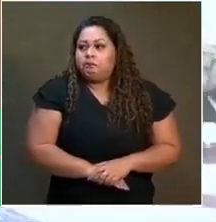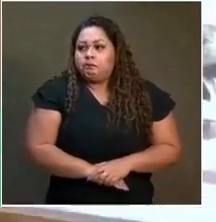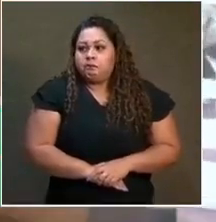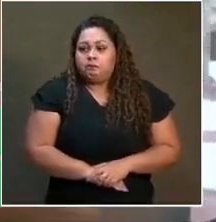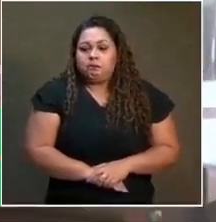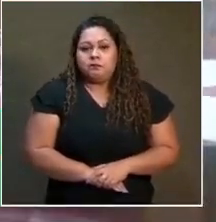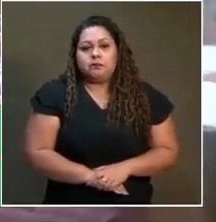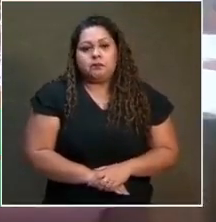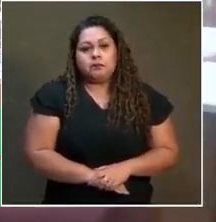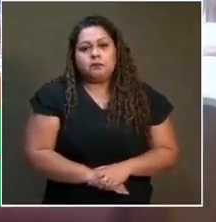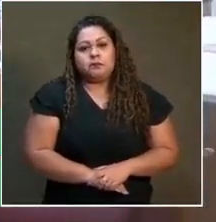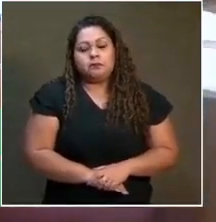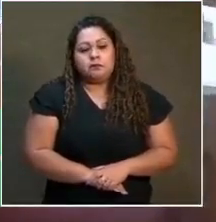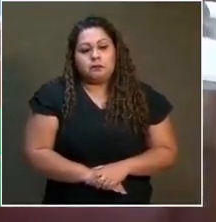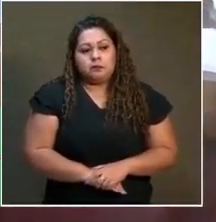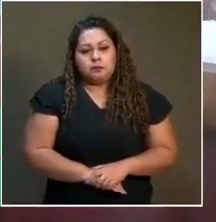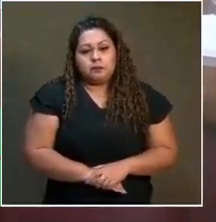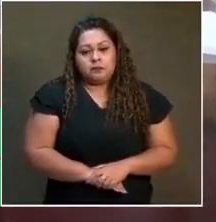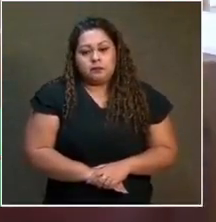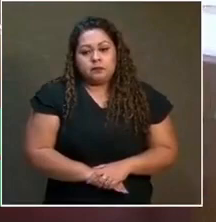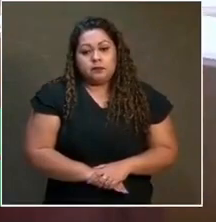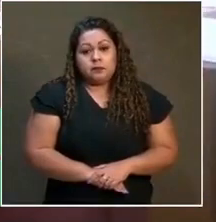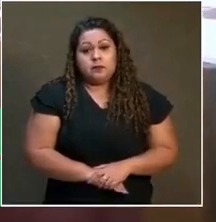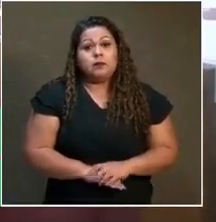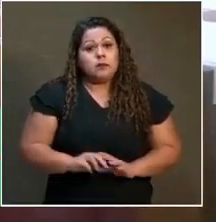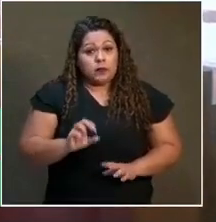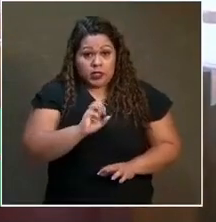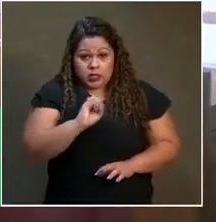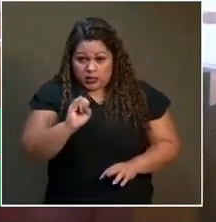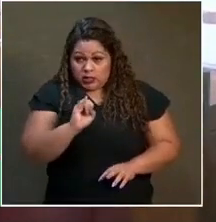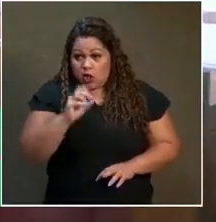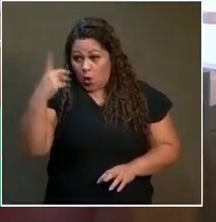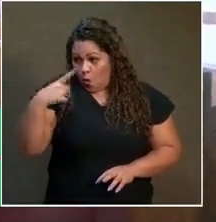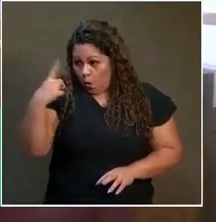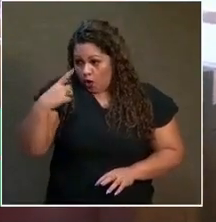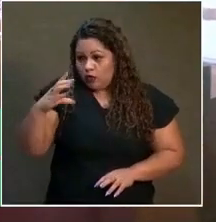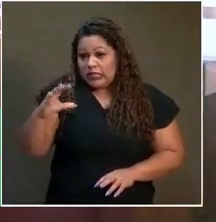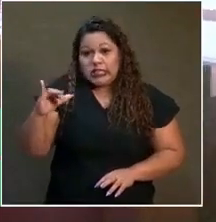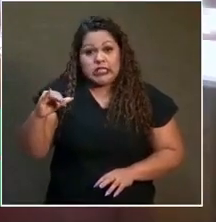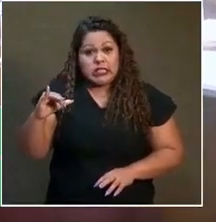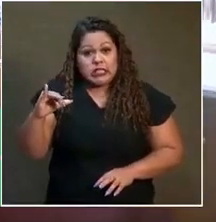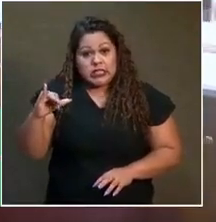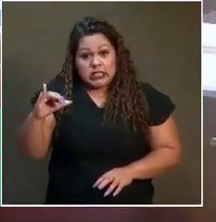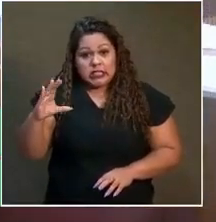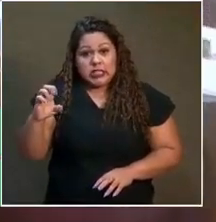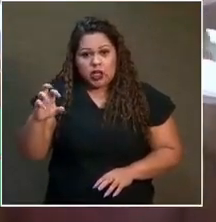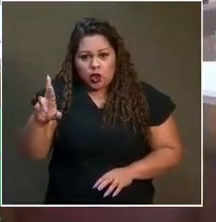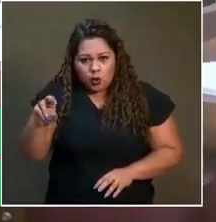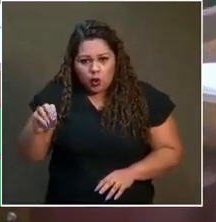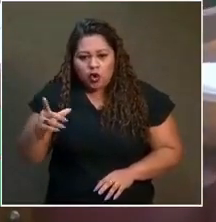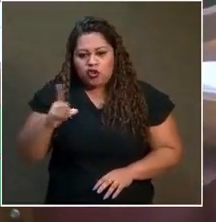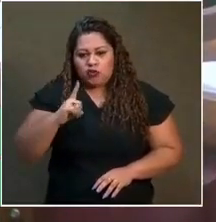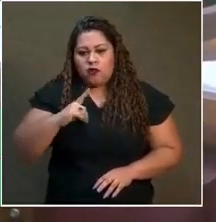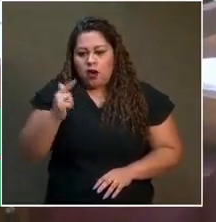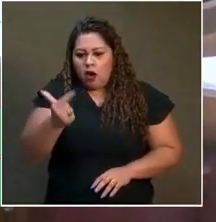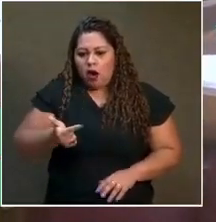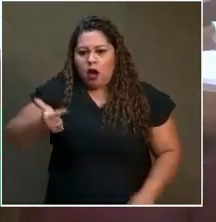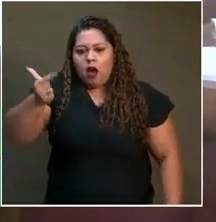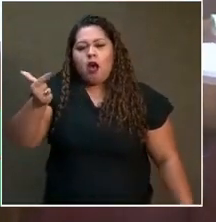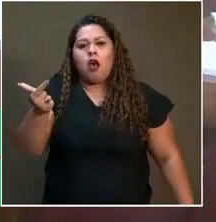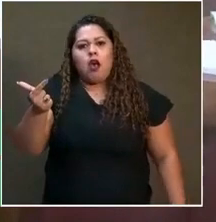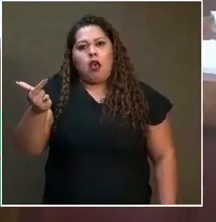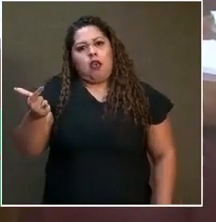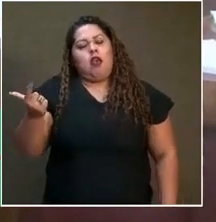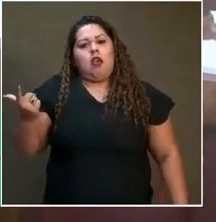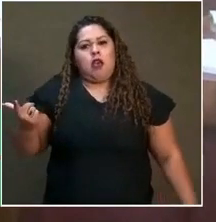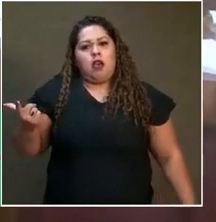Olhe para mim, por favor. Se o doutor Cícero tivesse uma arma, na hora que ele explodiu